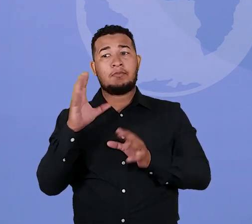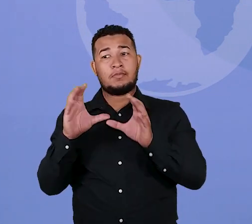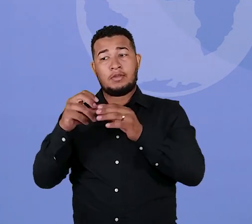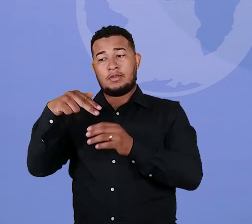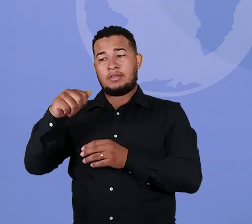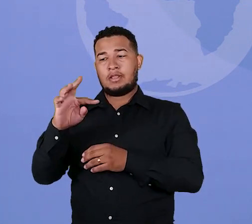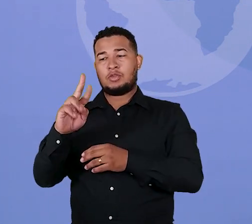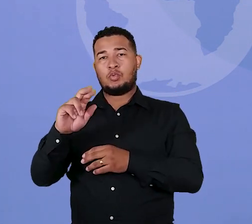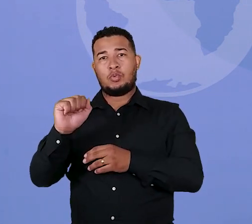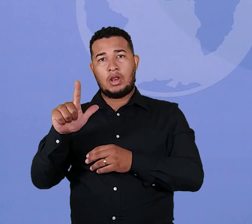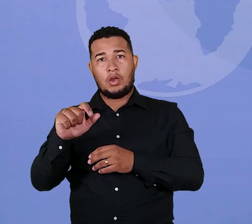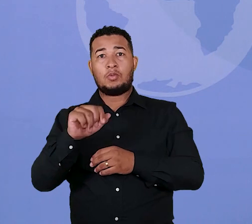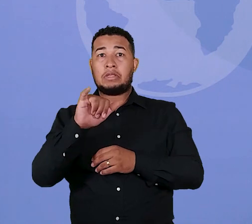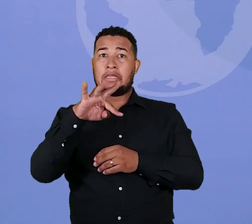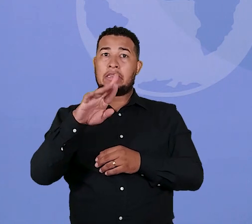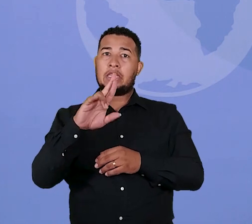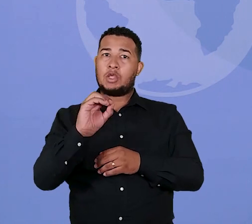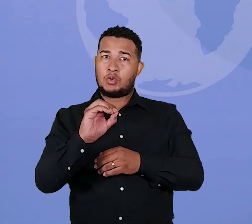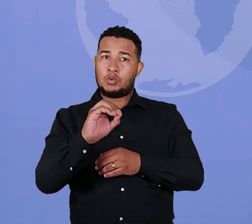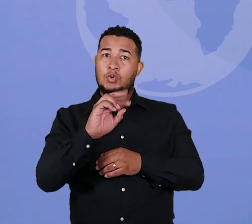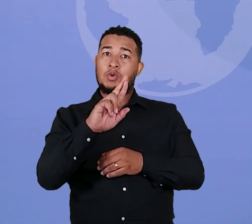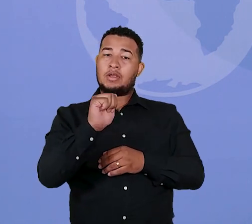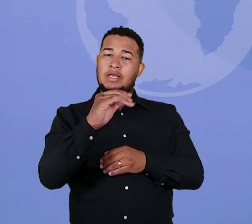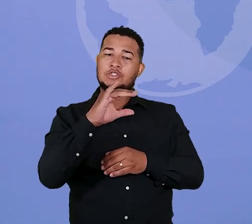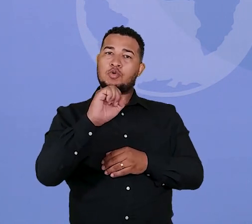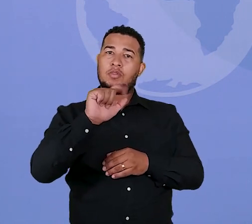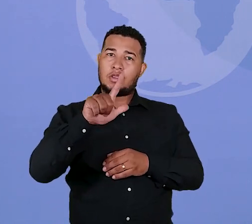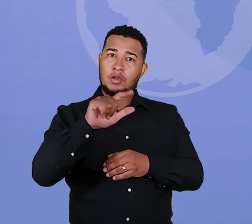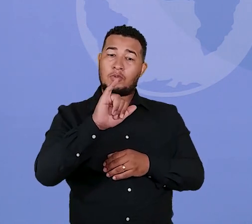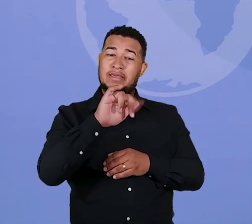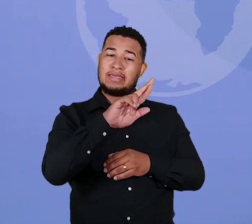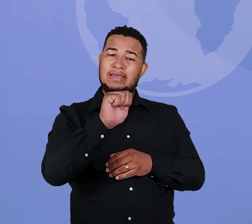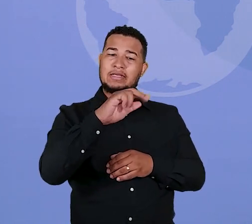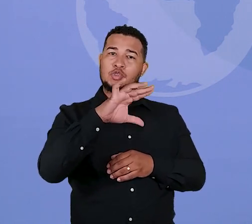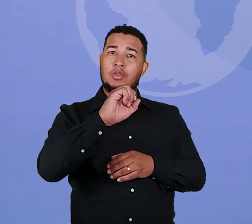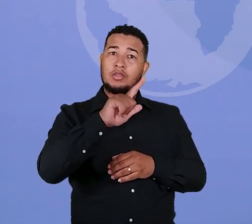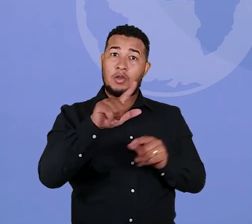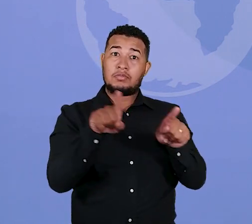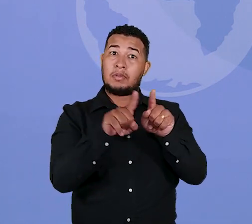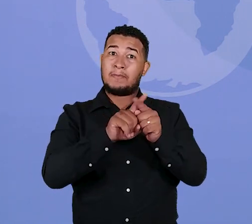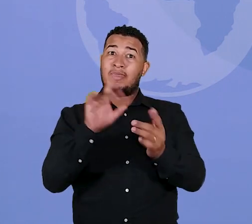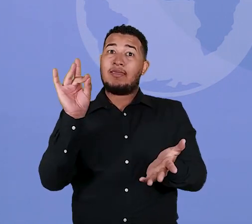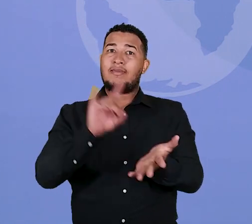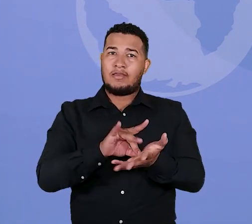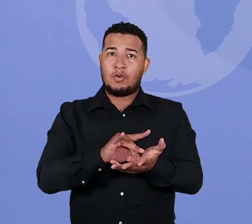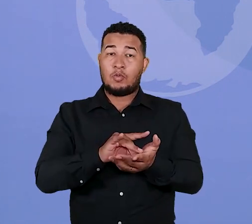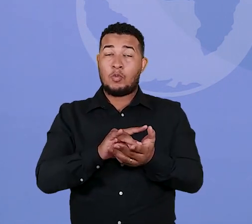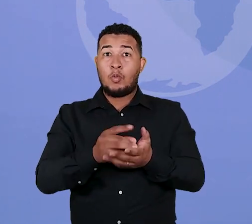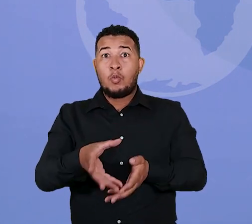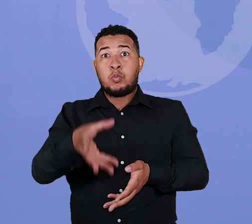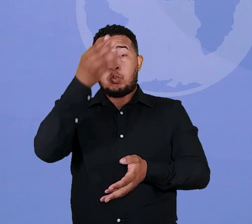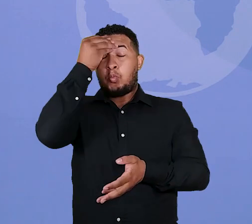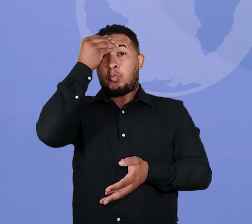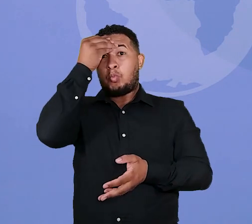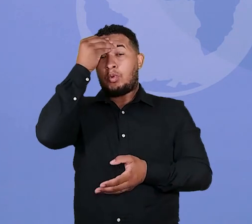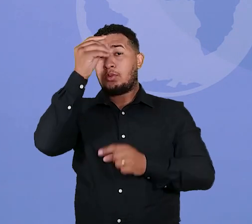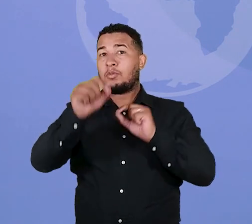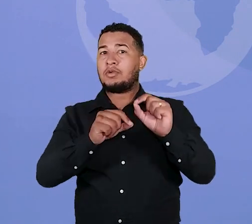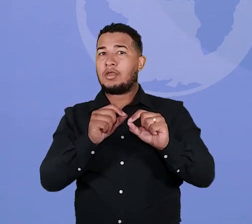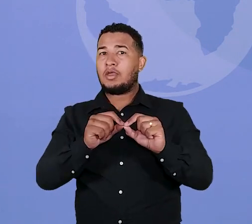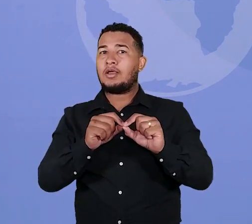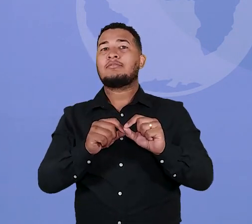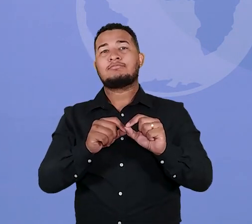só. Naturais, inteiros, racionais, irracionais e reais. Guarda isso aí no seu coração